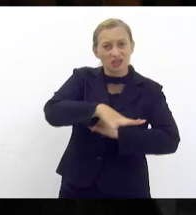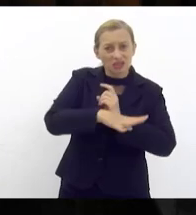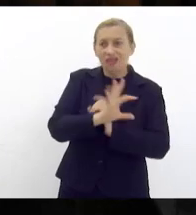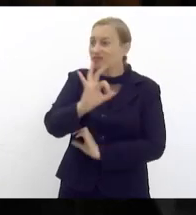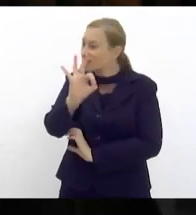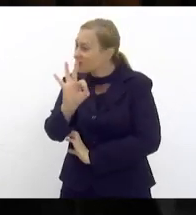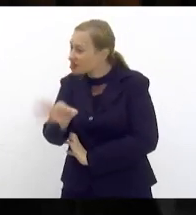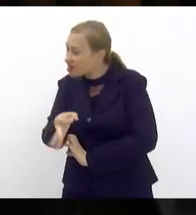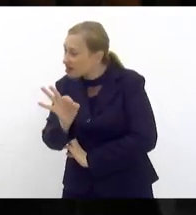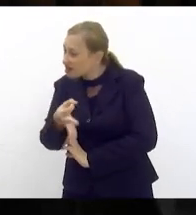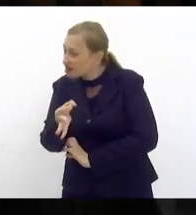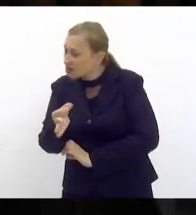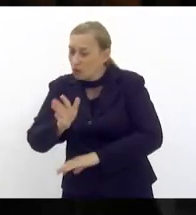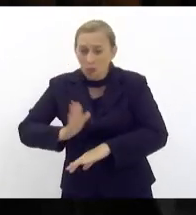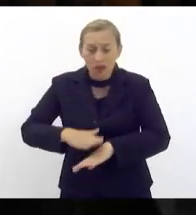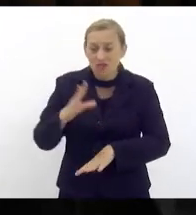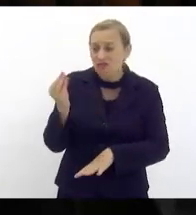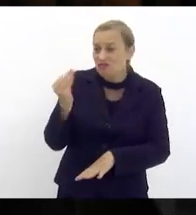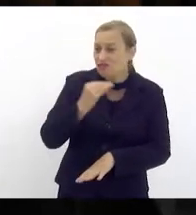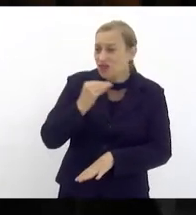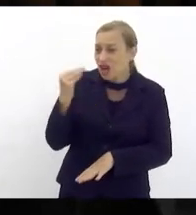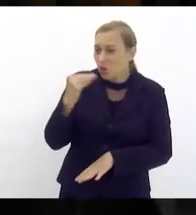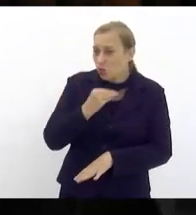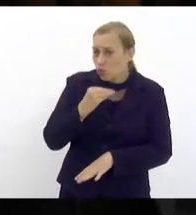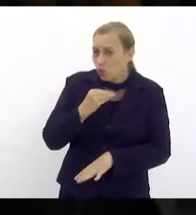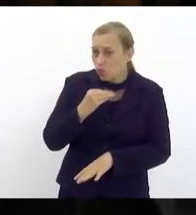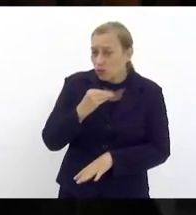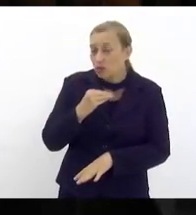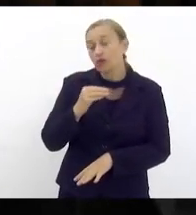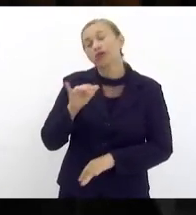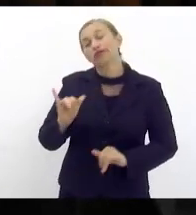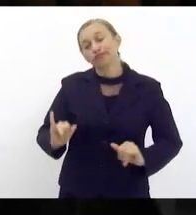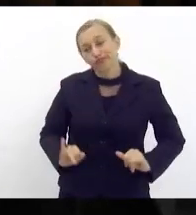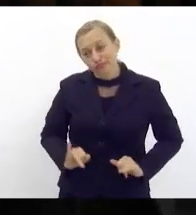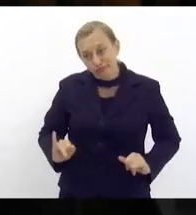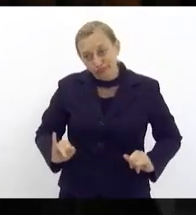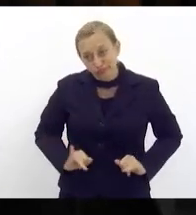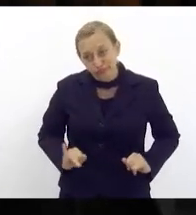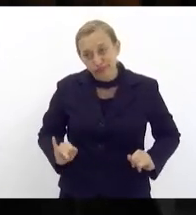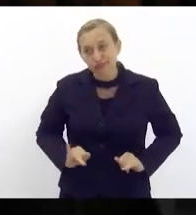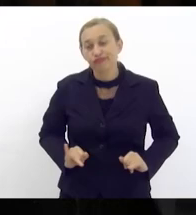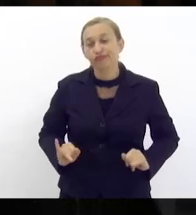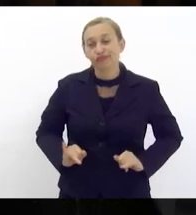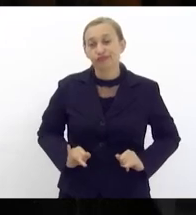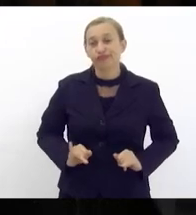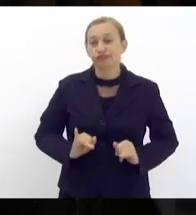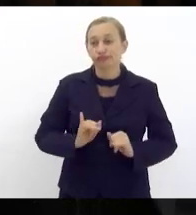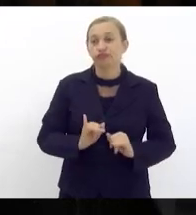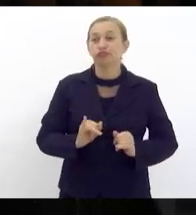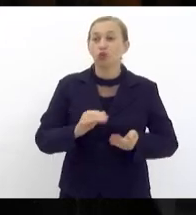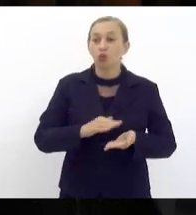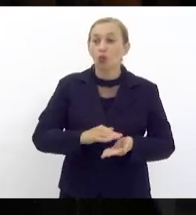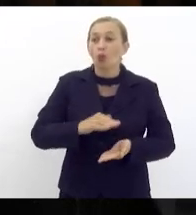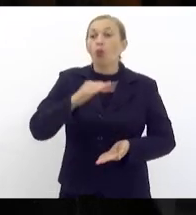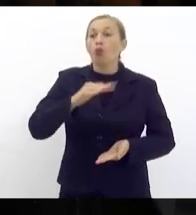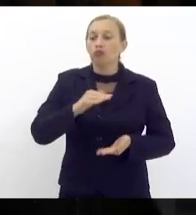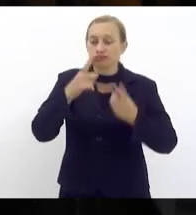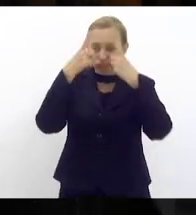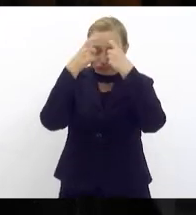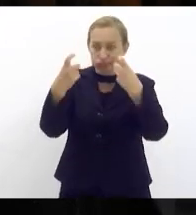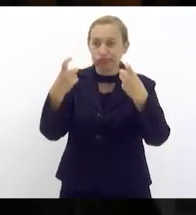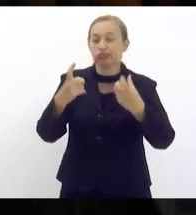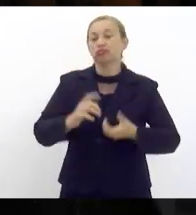os mais frágeis são os que sofrem o maior volume de